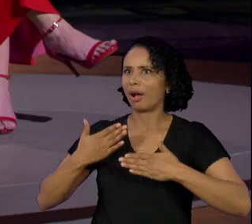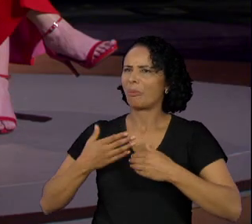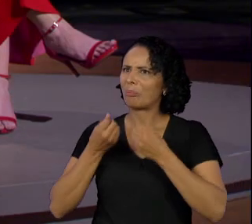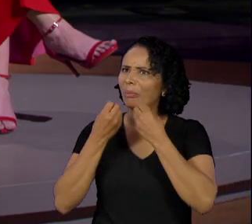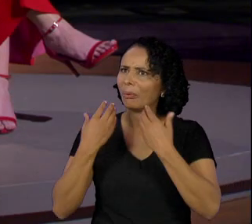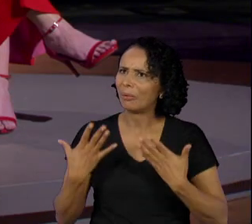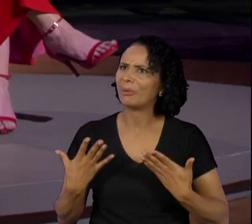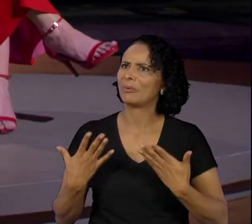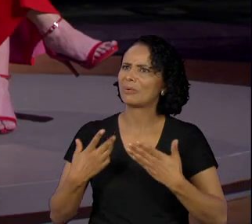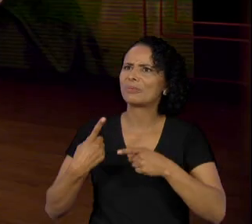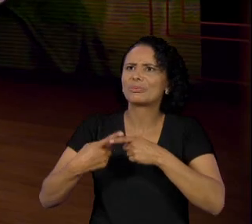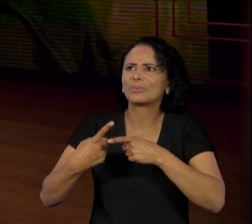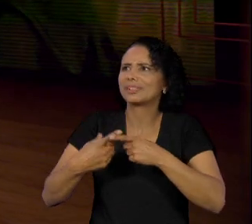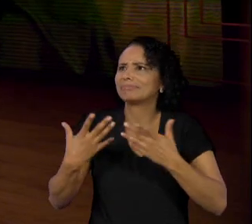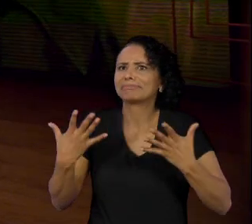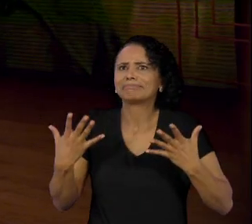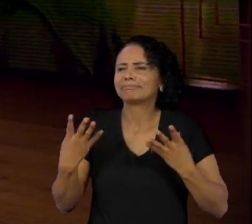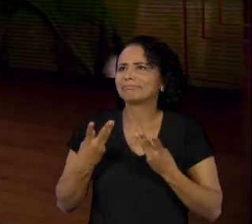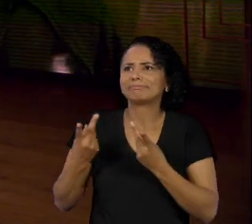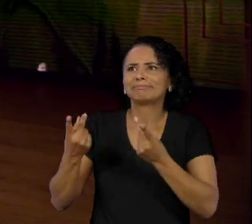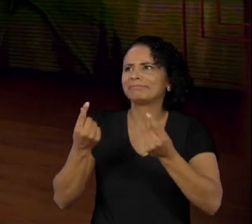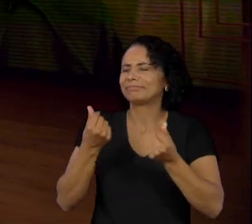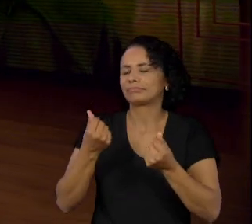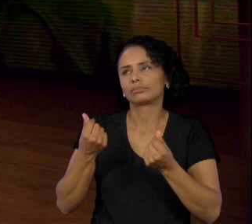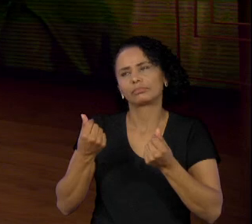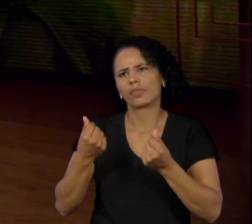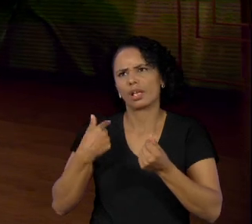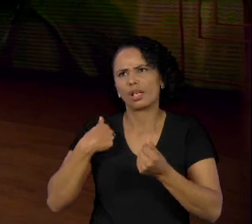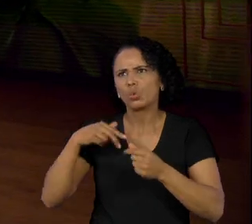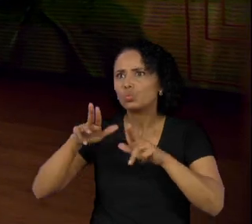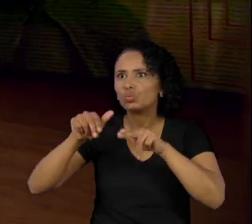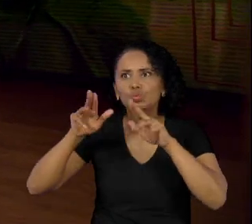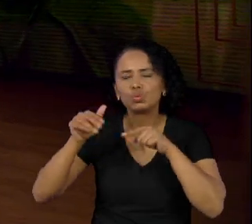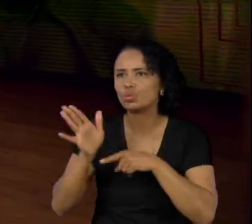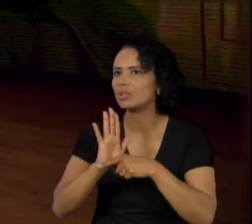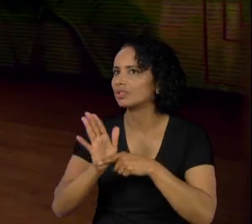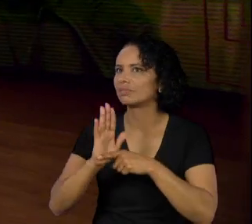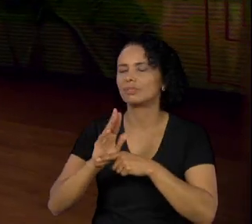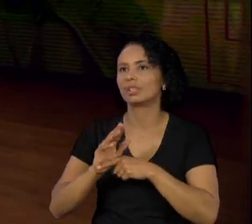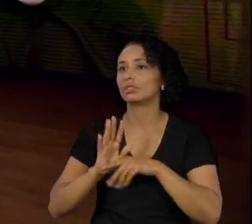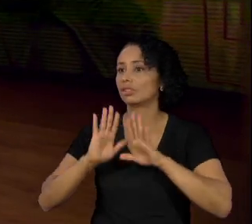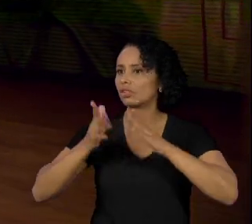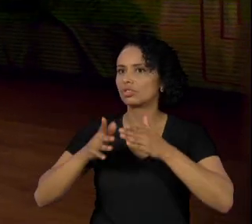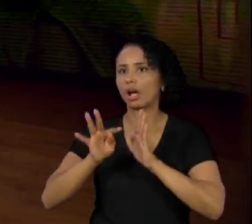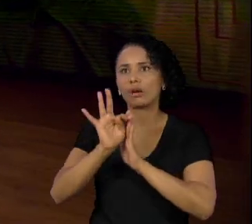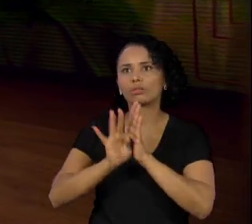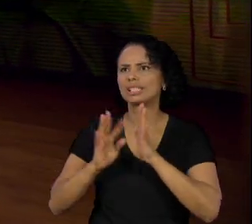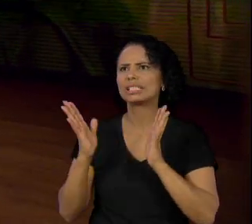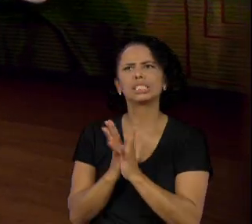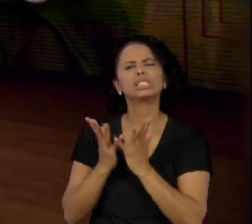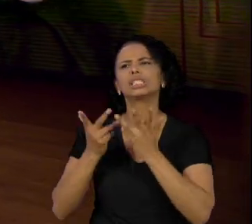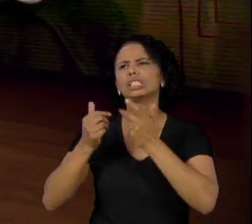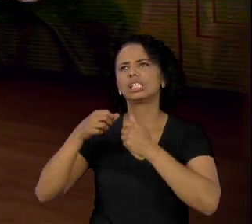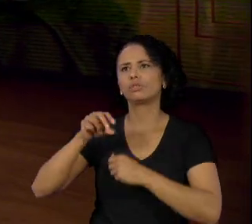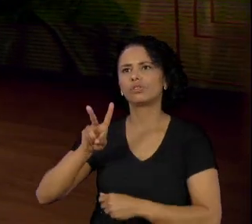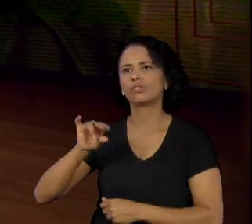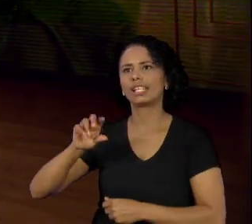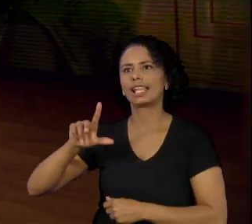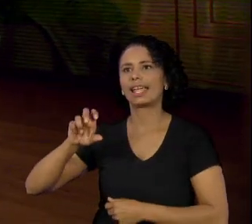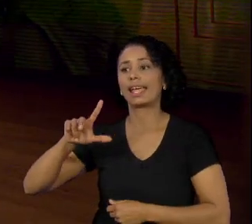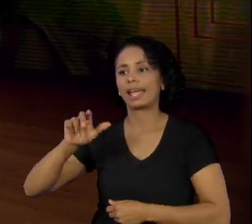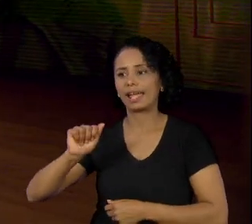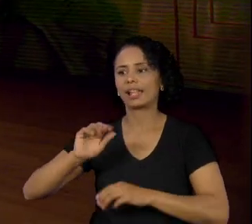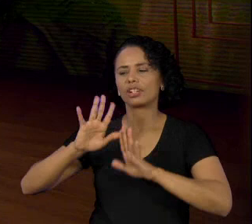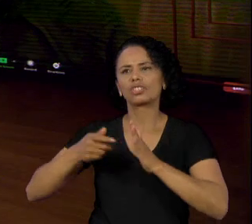porque, primeiro, que eu nunca tinha feito cinema, era um texto incrível do Luiz Vilela, baseado num conto do Luiz Vilela, e a gente